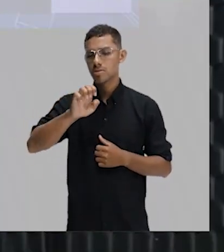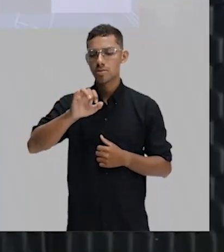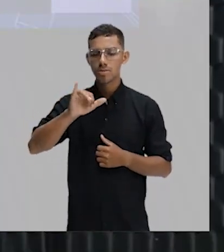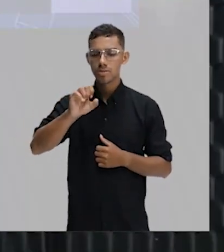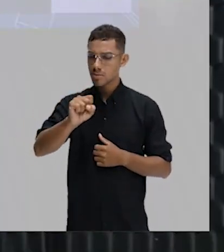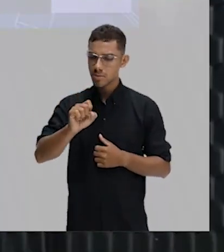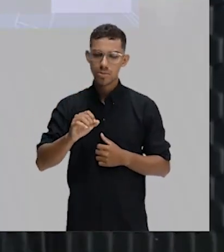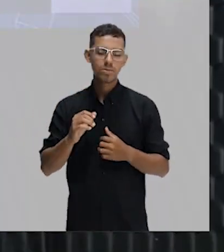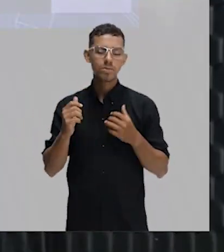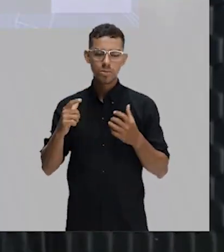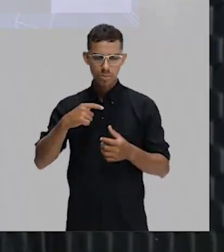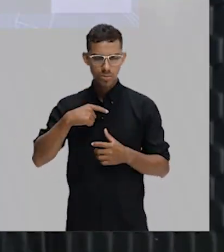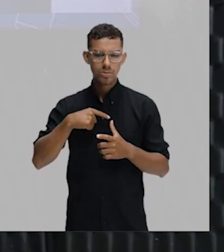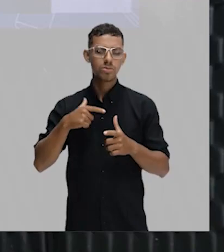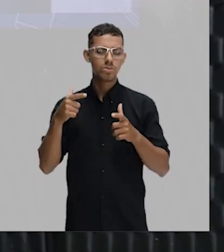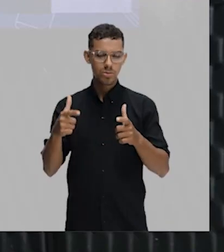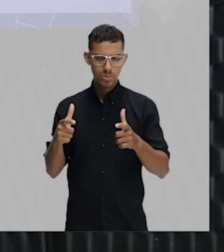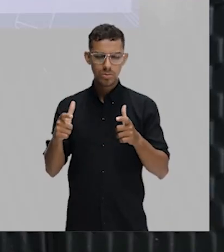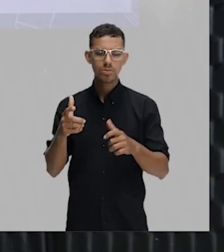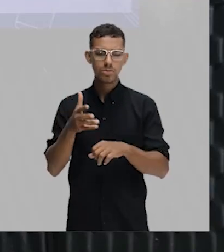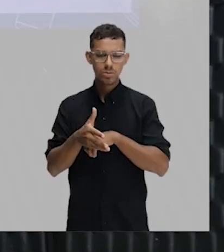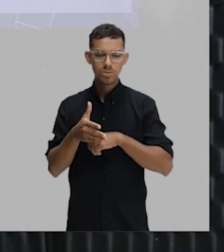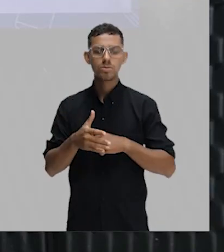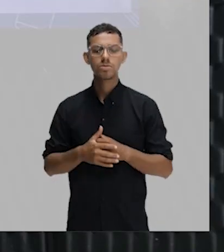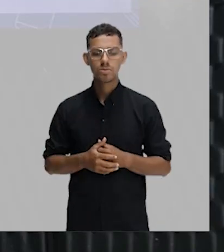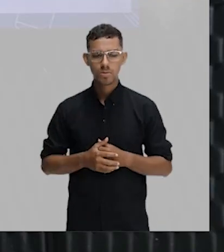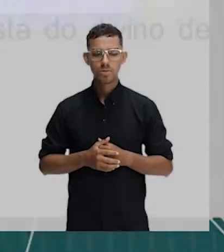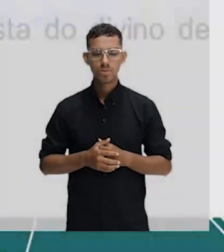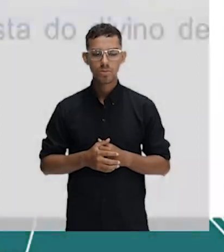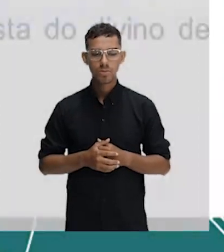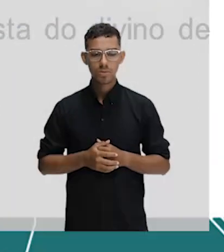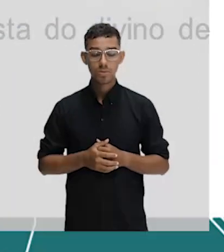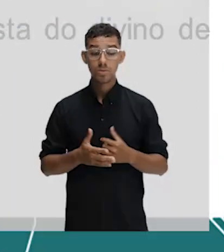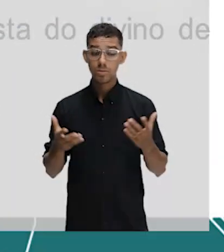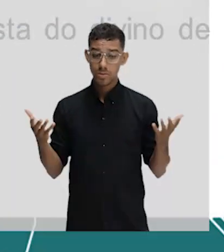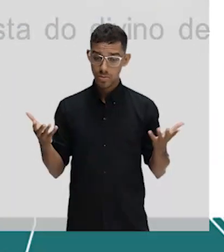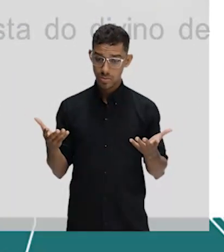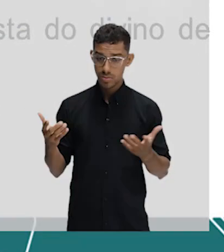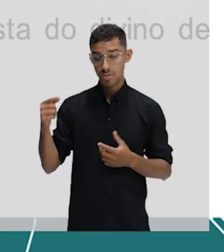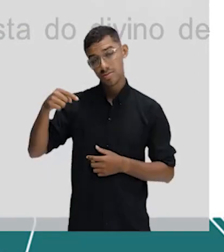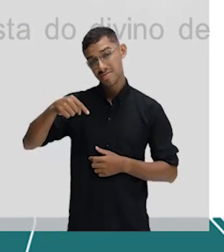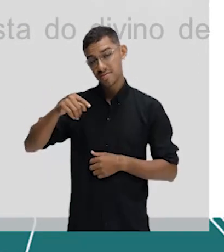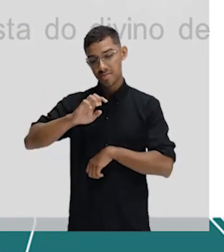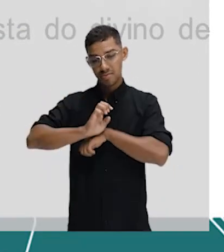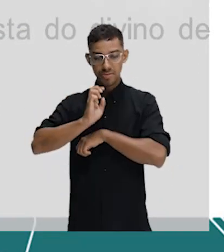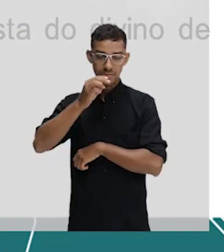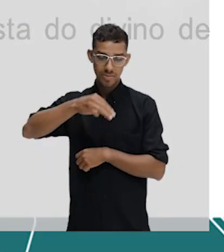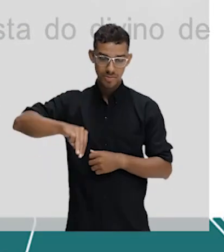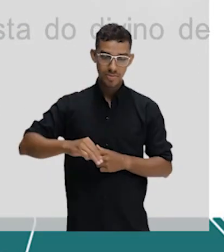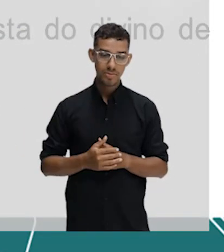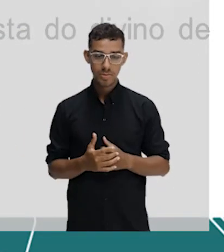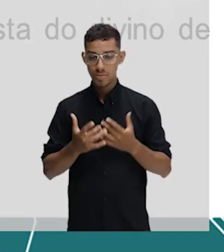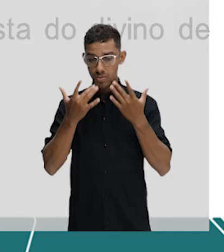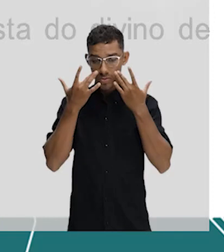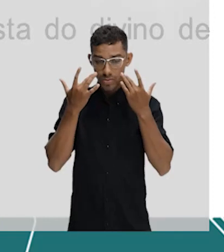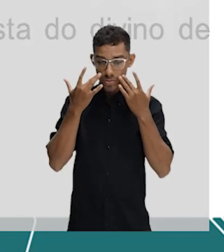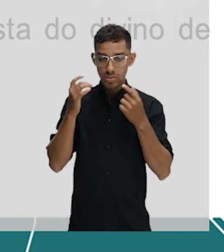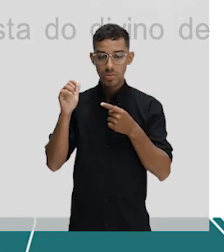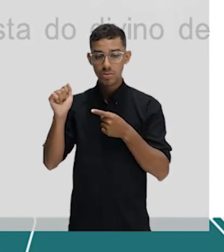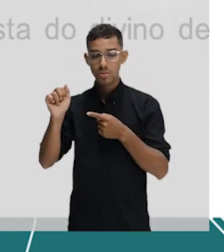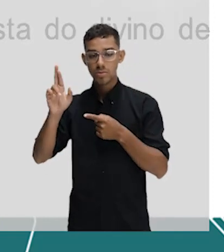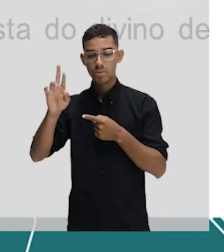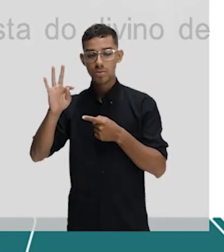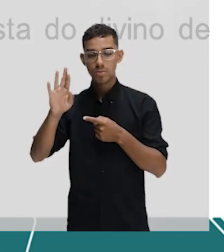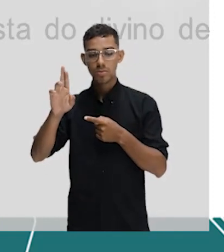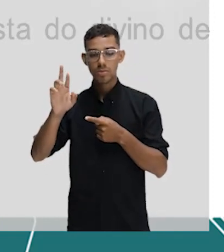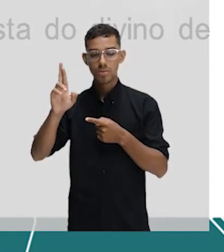Tem. Tem espaço culturais? Tem sim. Agora eu vou puxar a brasa para a nossa região. Teatro Arthur Azevedo e a